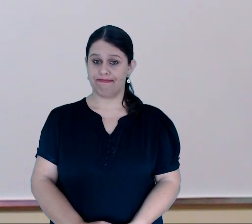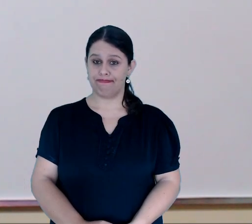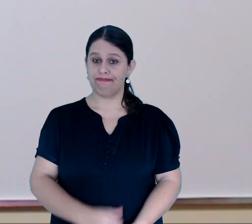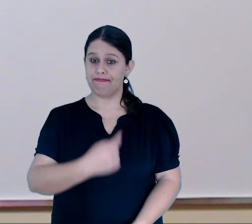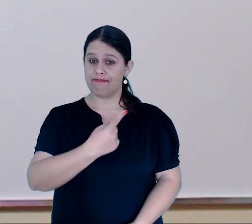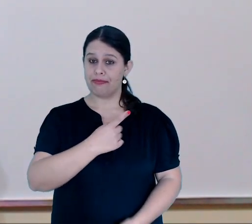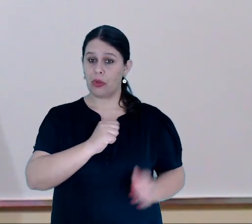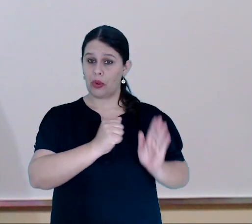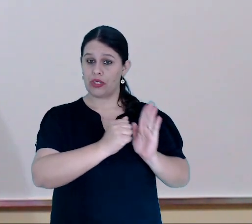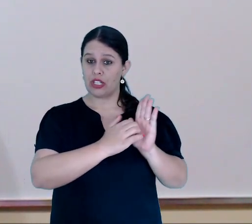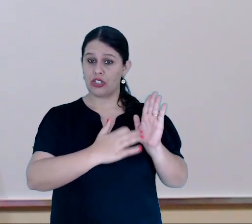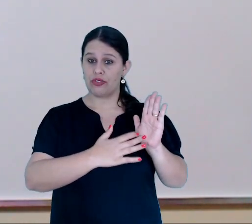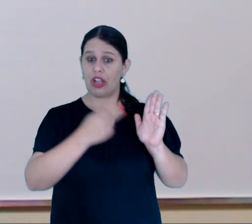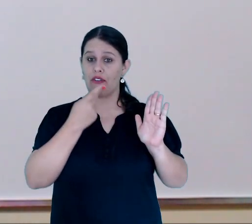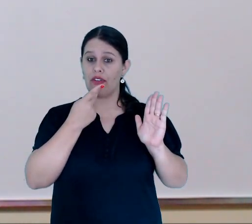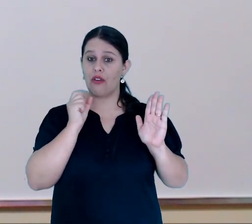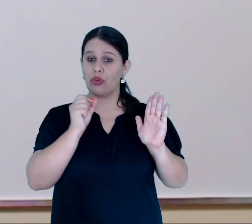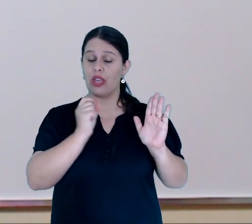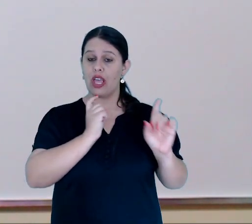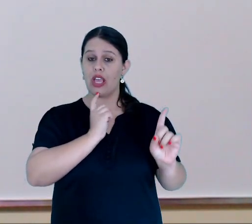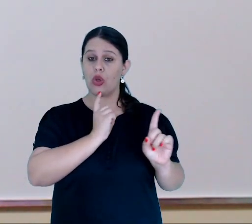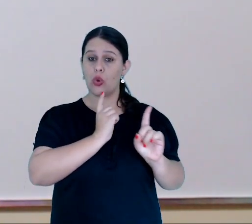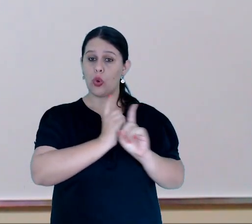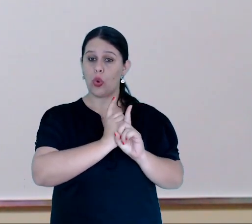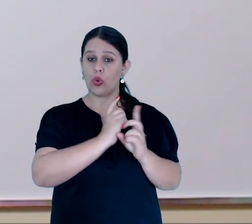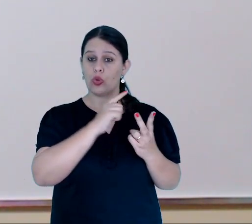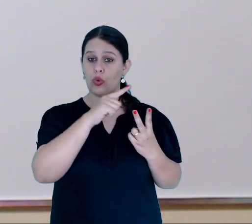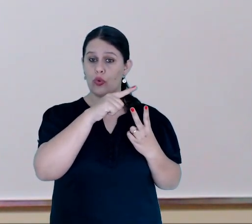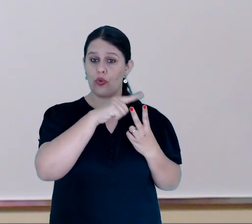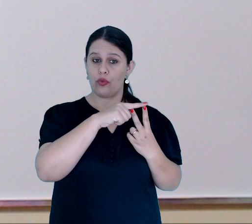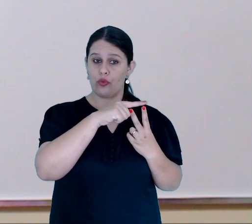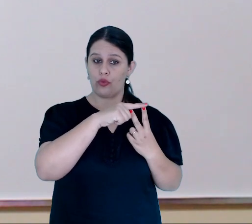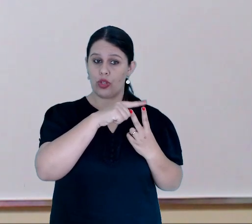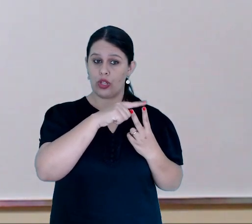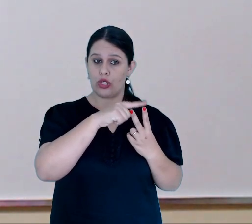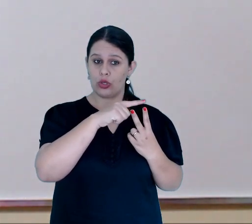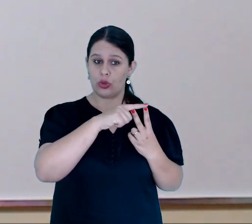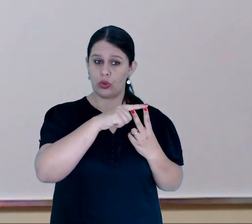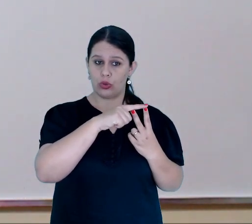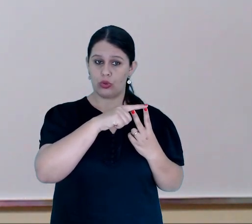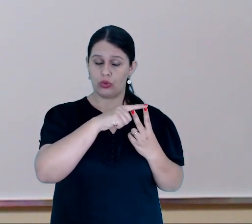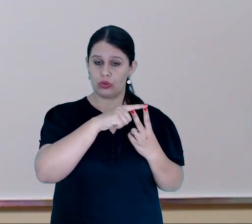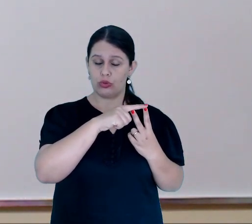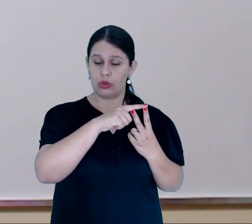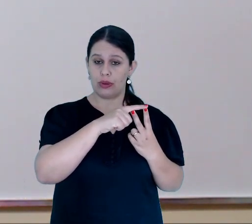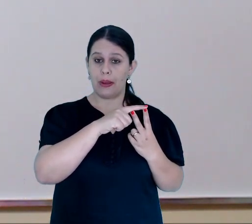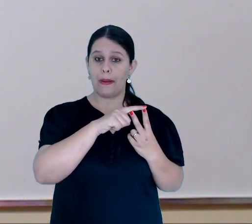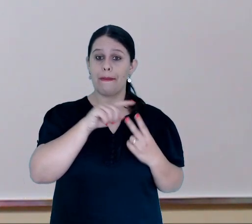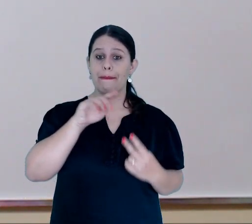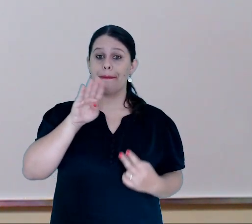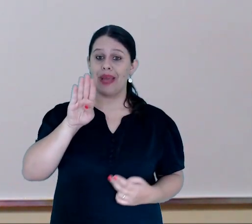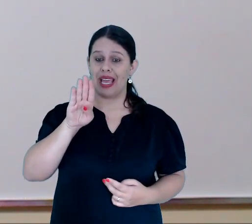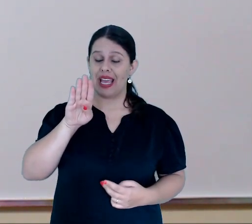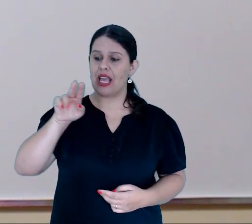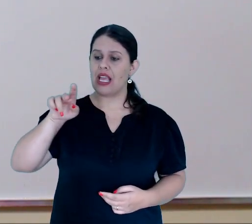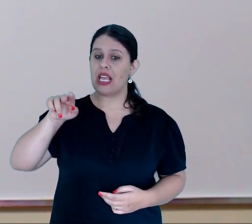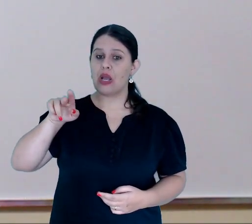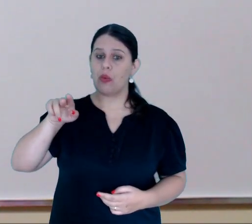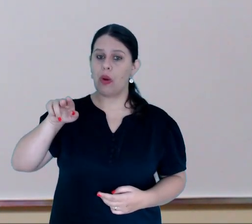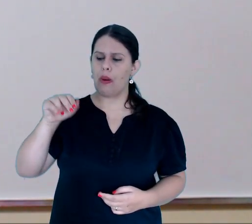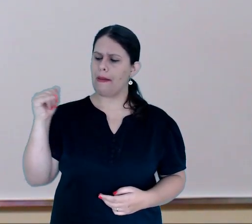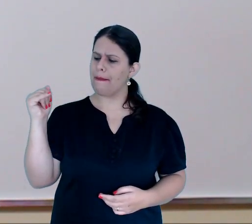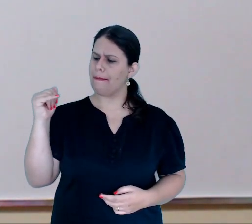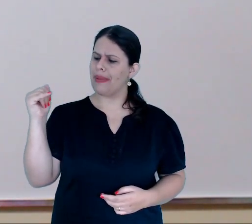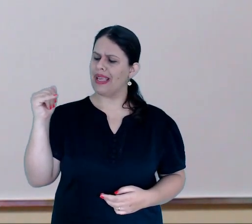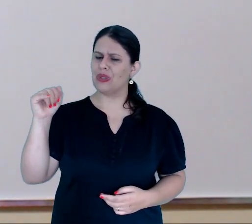O nosso exercício dizia, encontre o vetor D igual a